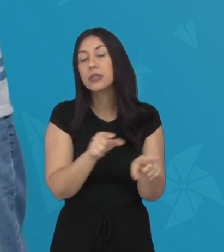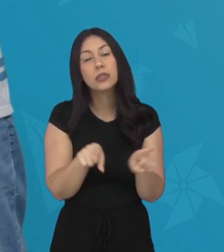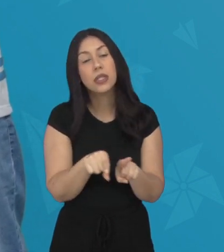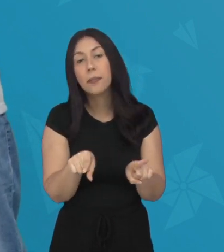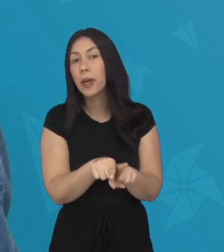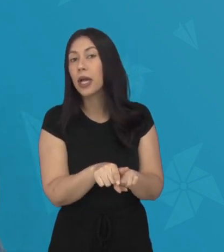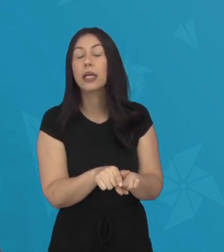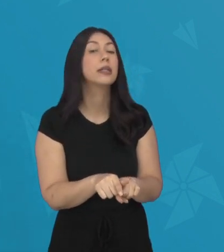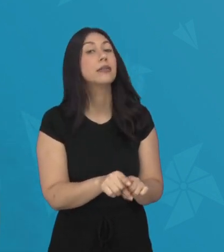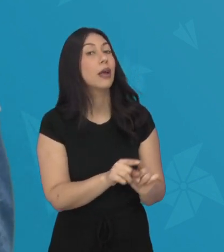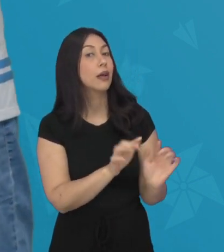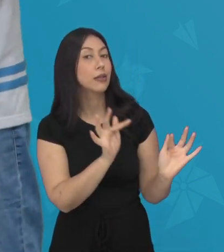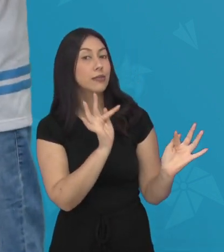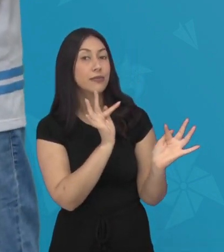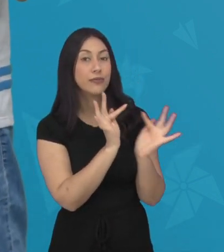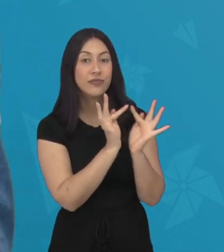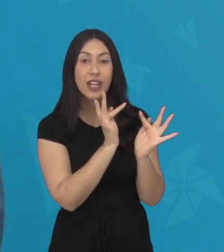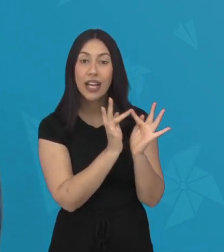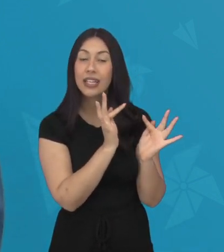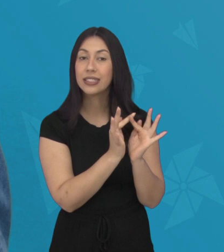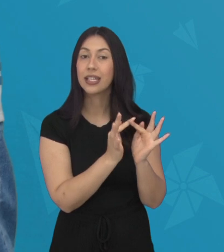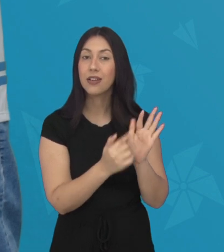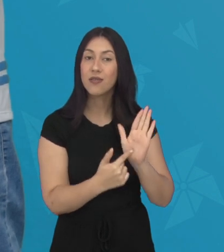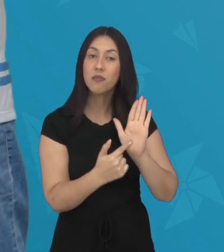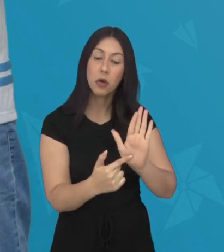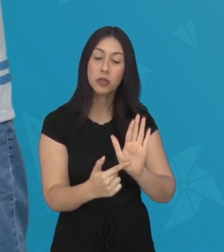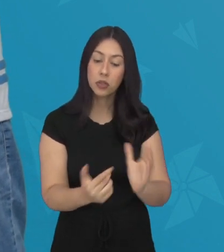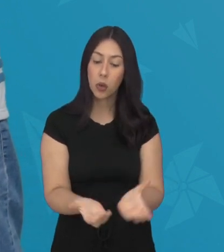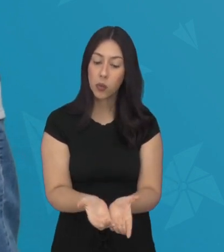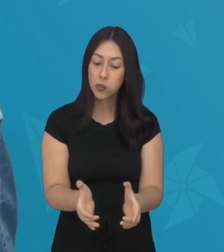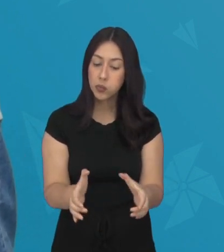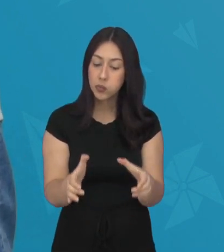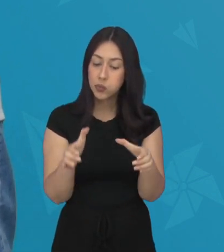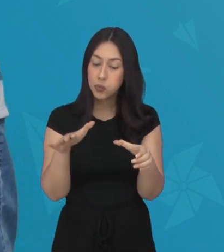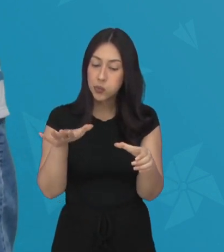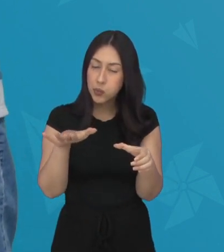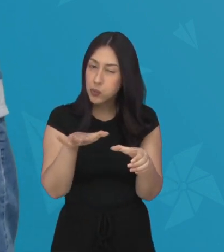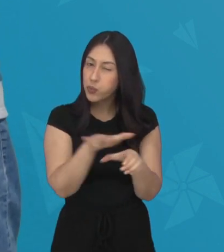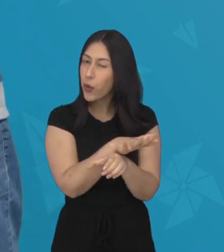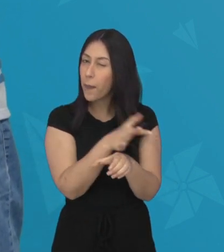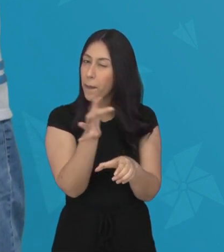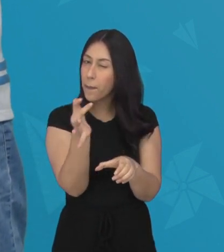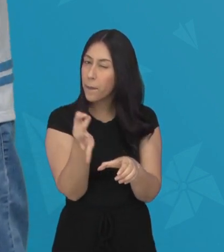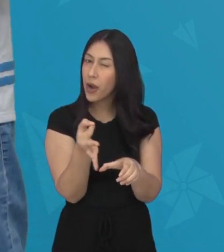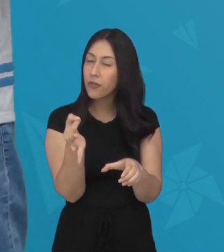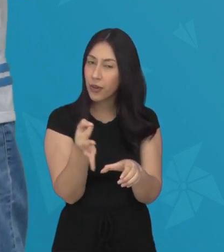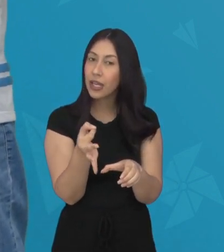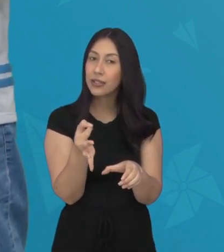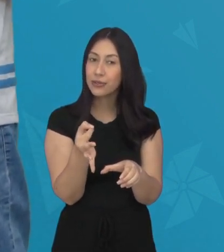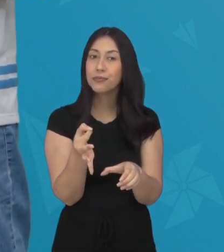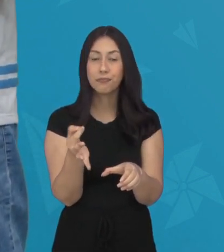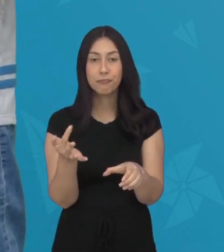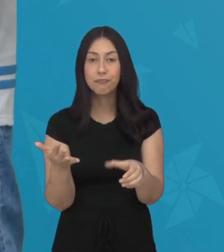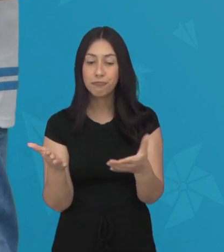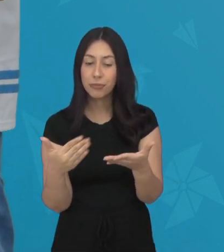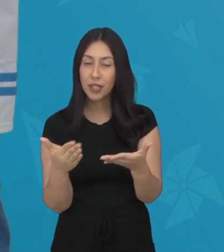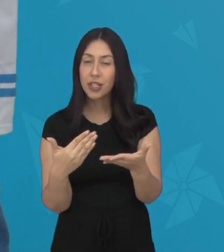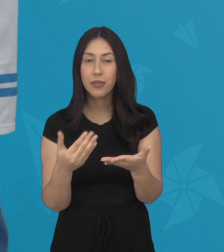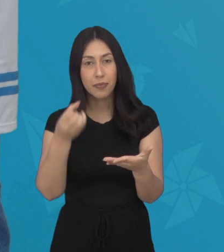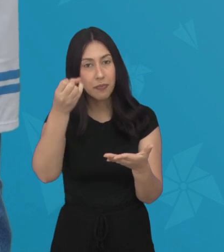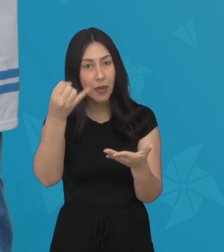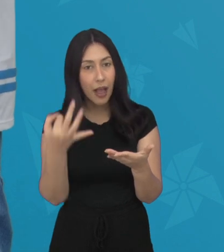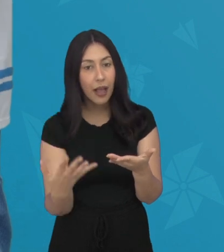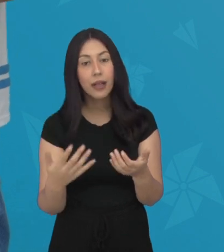certos conteúdos da física também. Sempre tem essa parte de ser um sistema isolado, de talvez um sistema perfeito. Vocês podem encontrar alguns livros assim